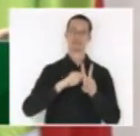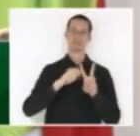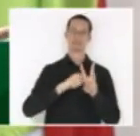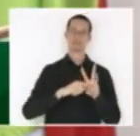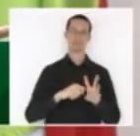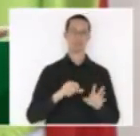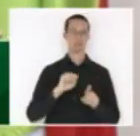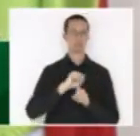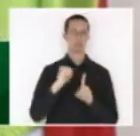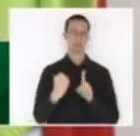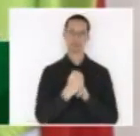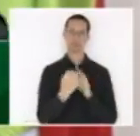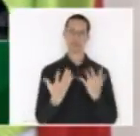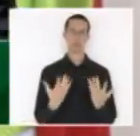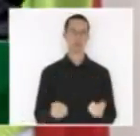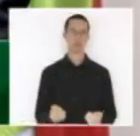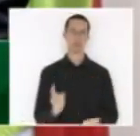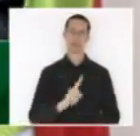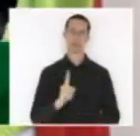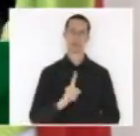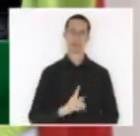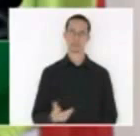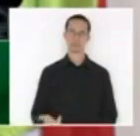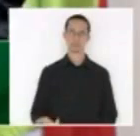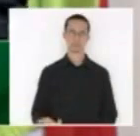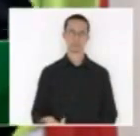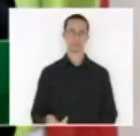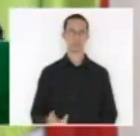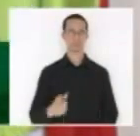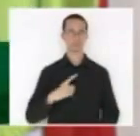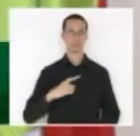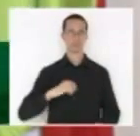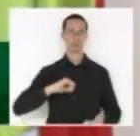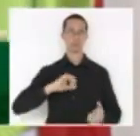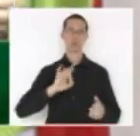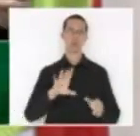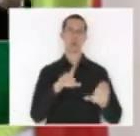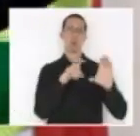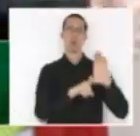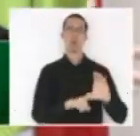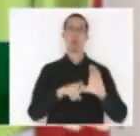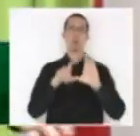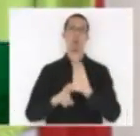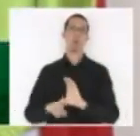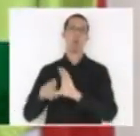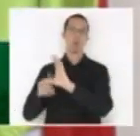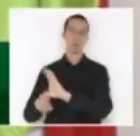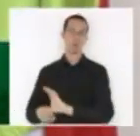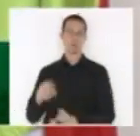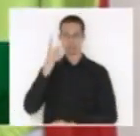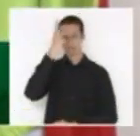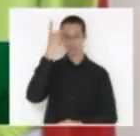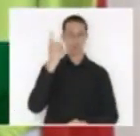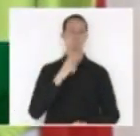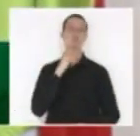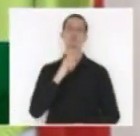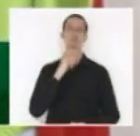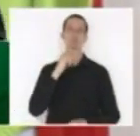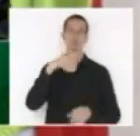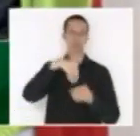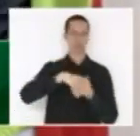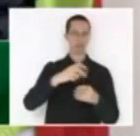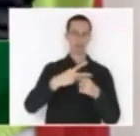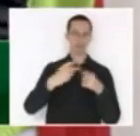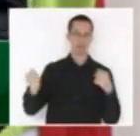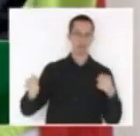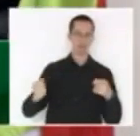isso. Virou um cabide de acomodação de derrotado político. E ele